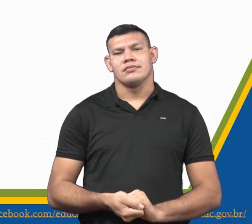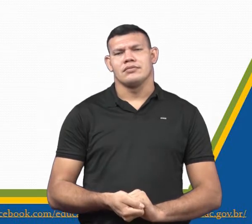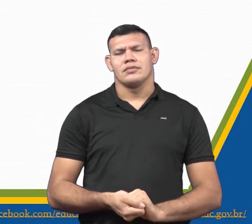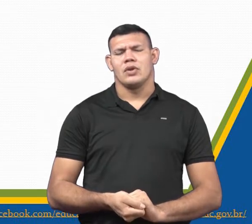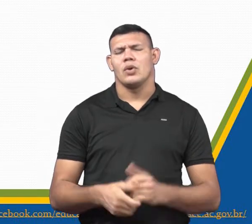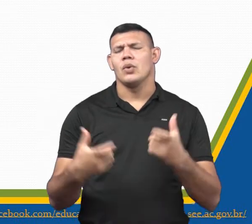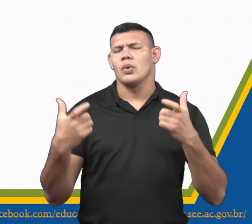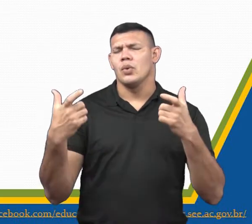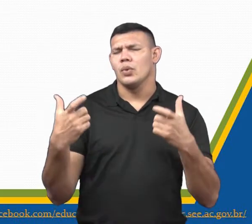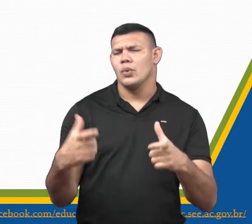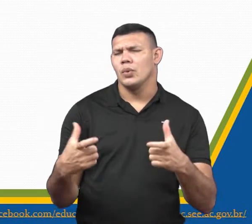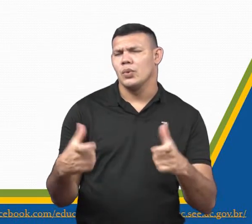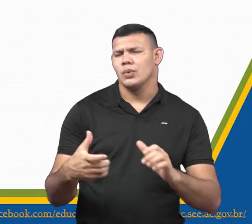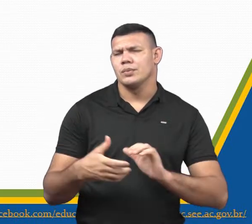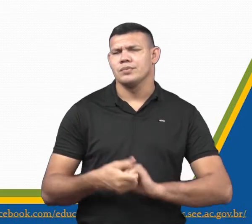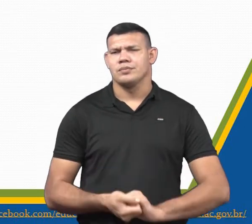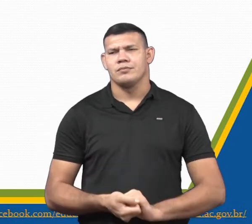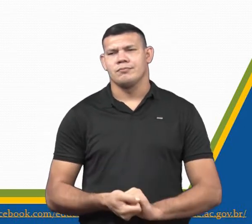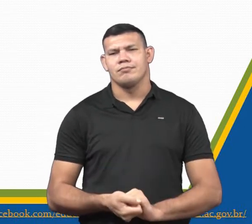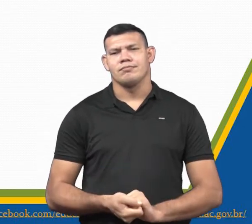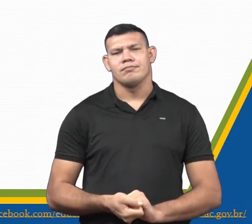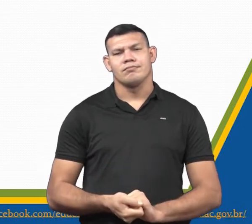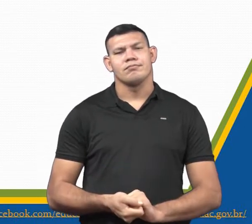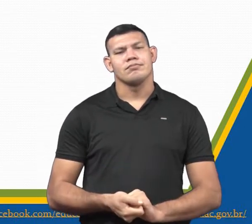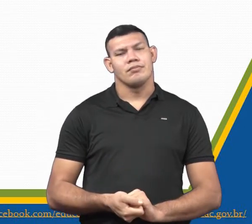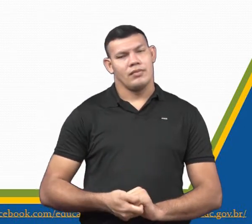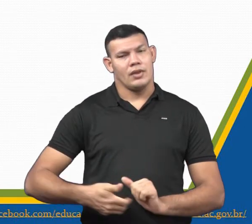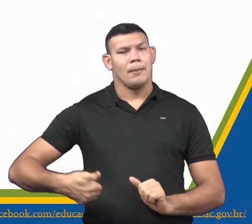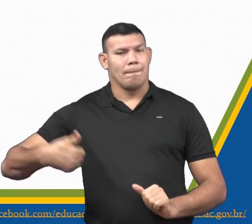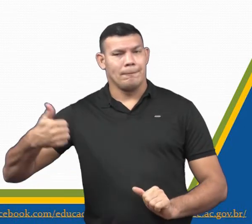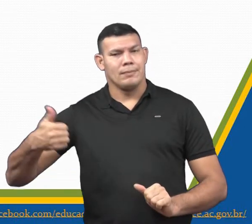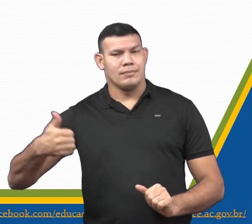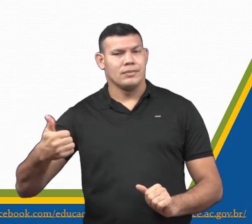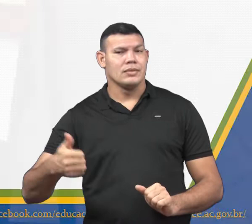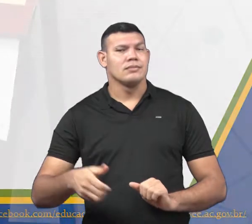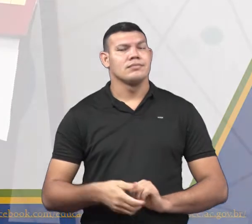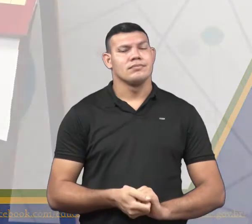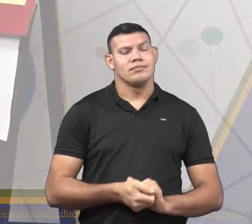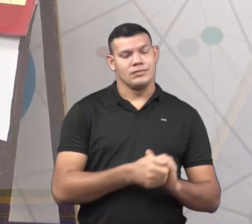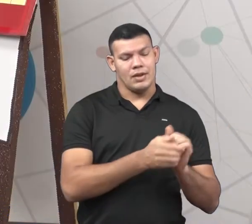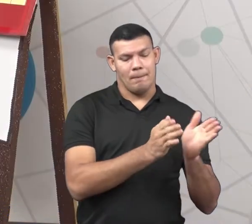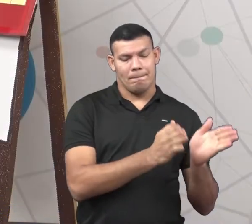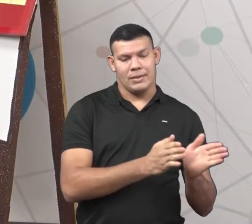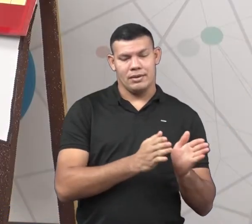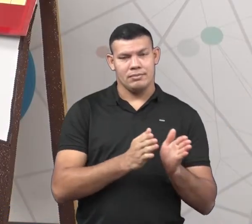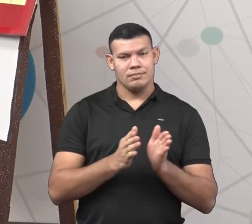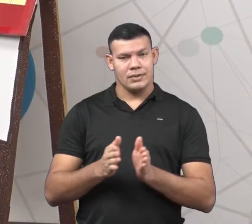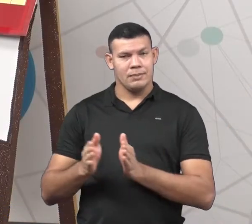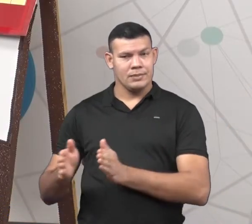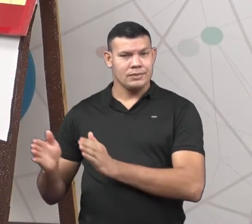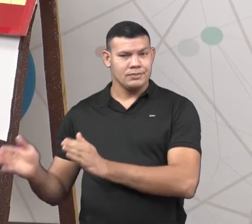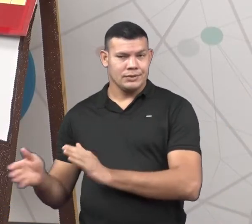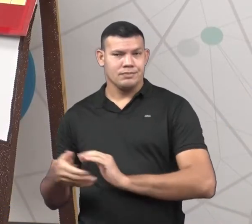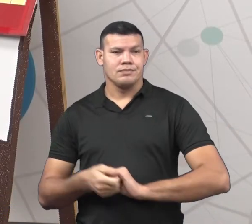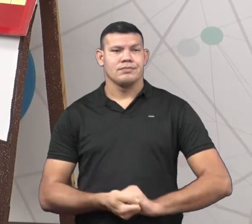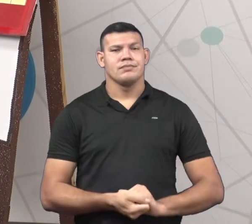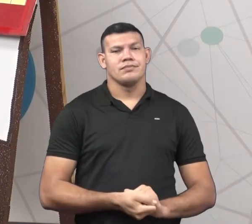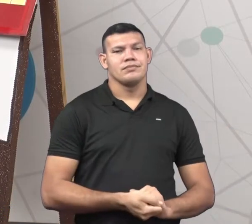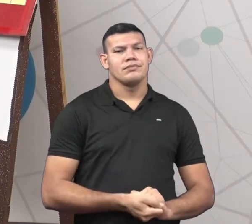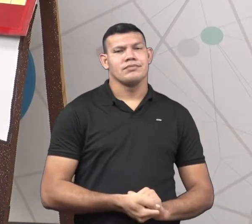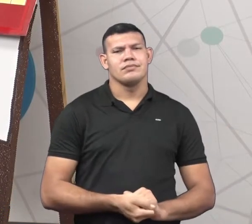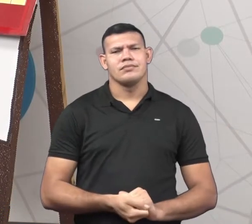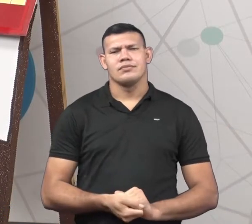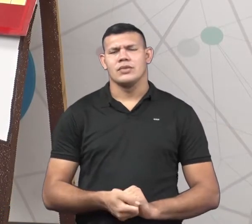ocupa? Nós acabamos de ver, primeira ordem das unidades simples. Se ele representa